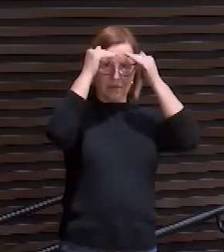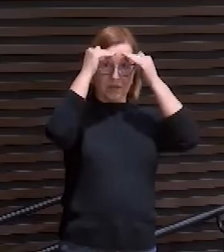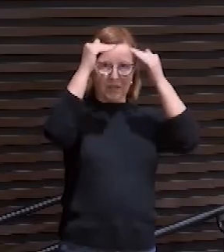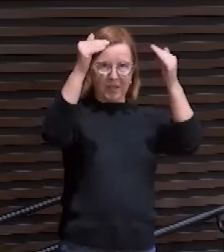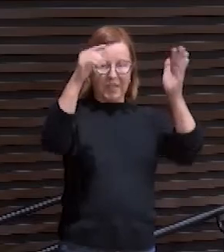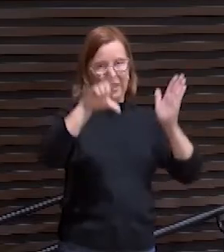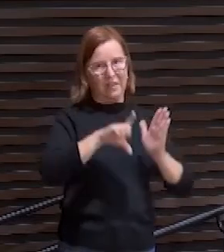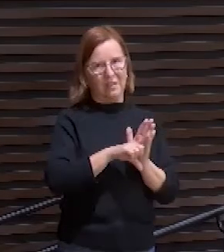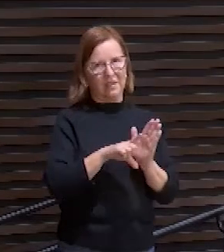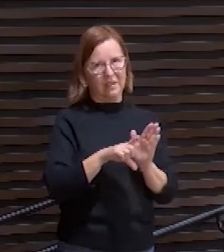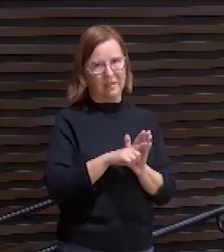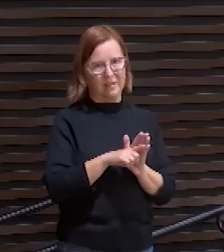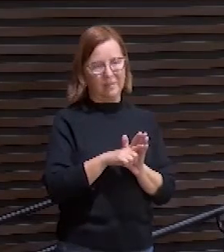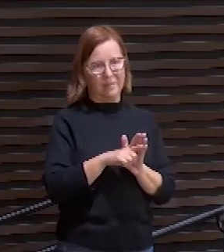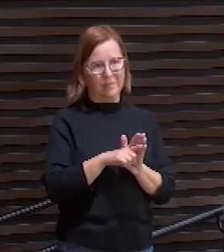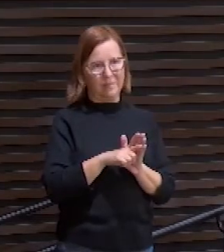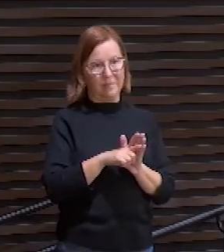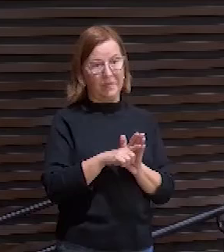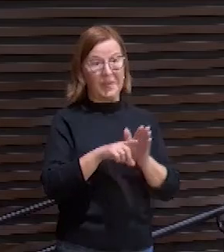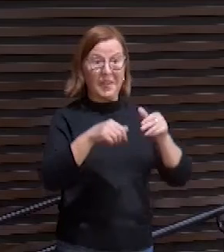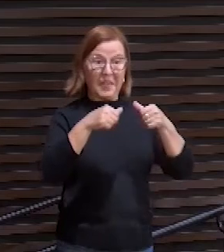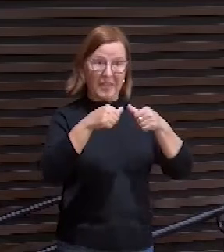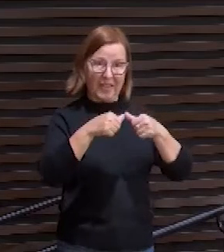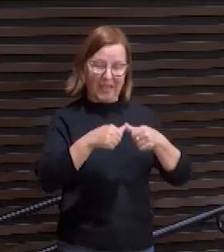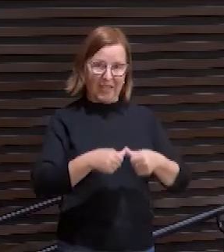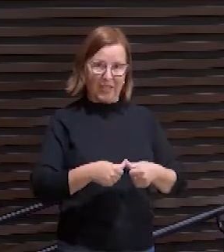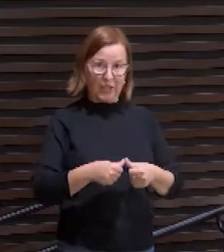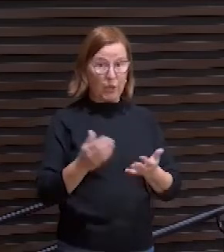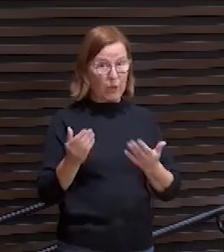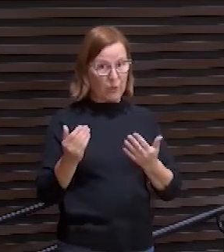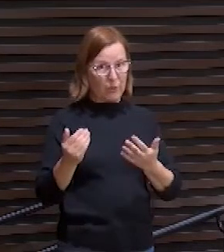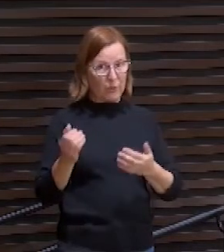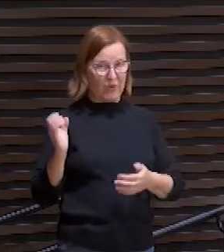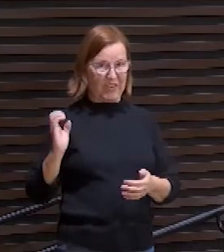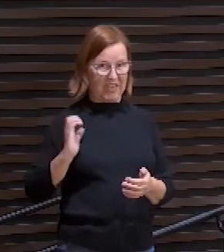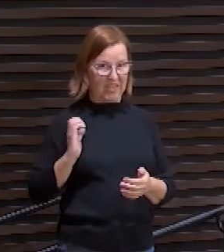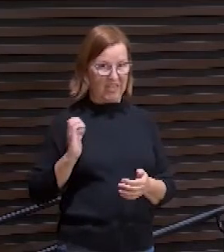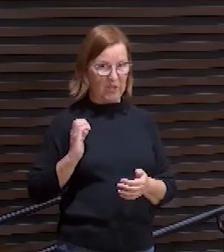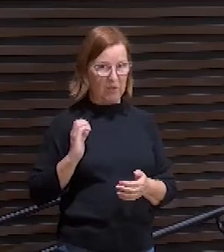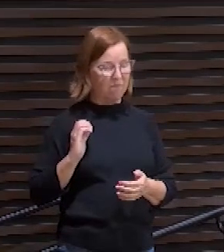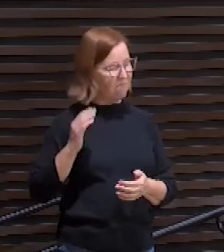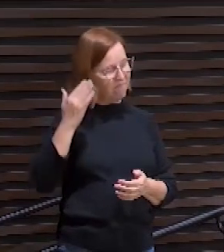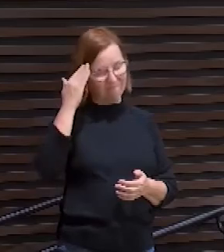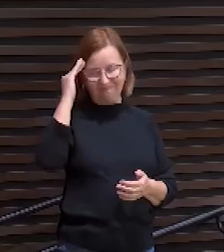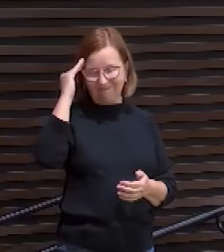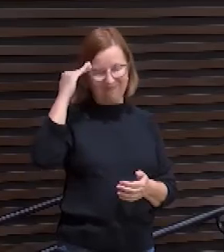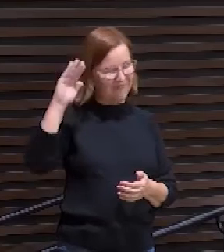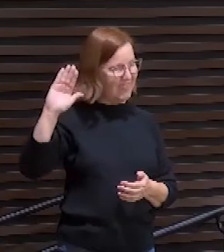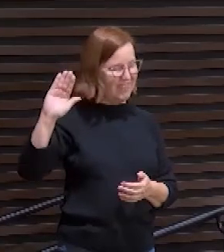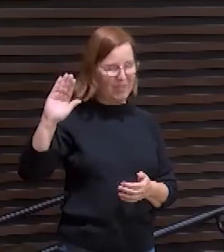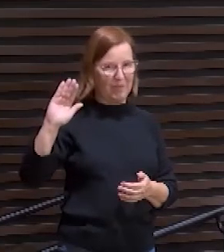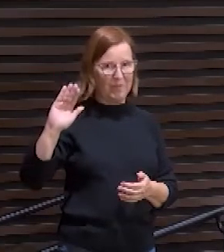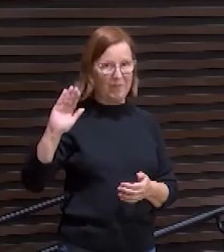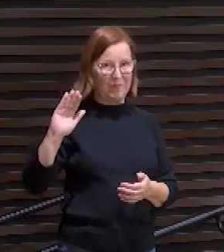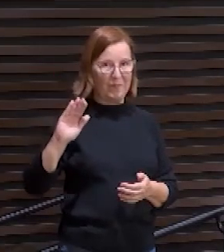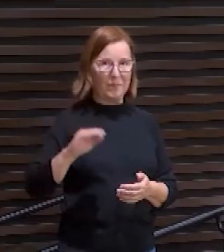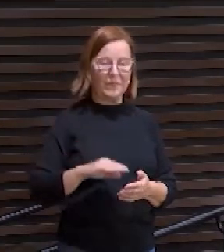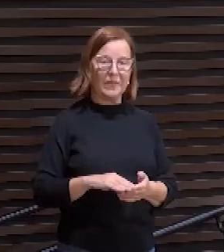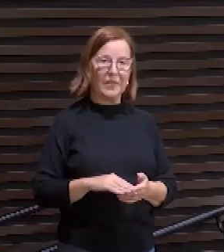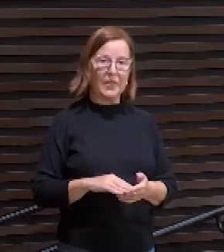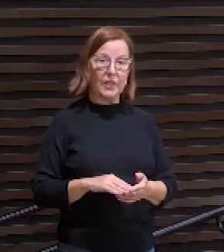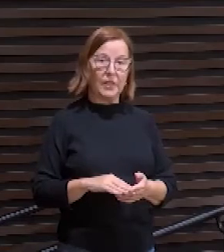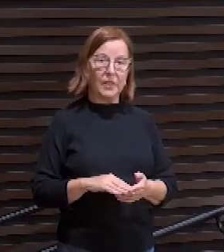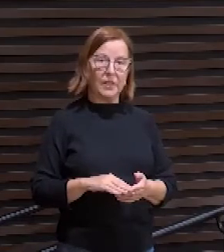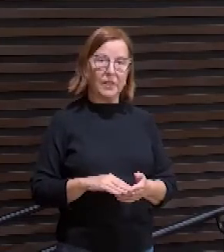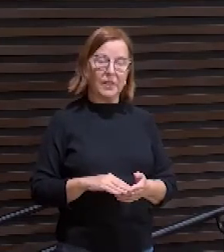à lei. E era exatamente isso que o jovem rico não entendeu. E quando veio a